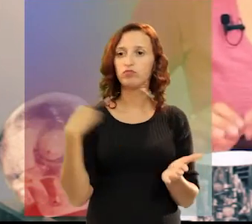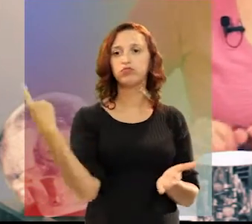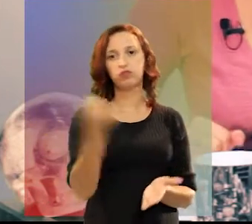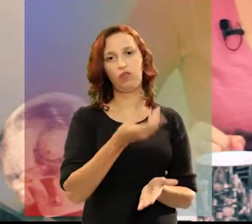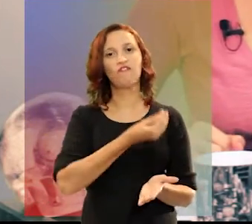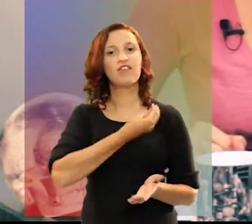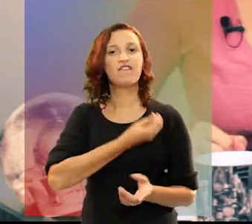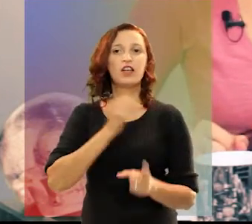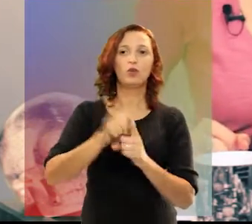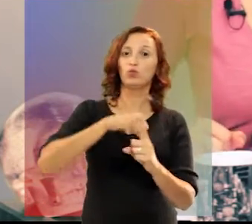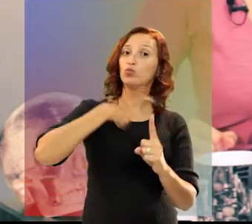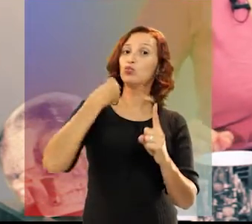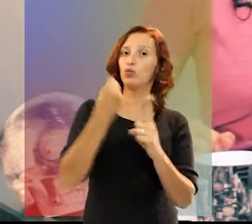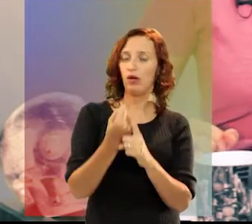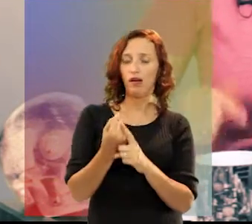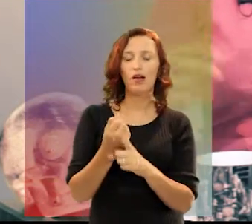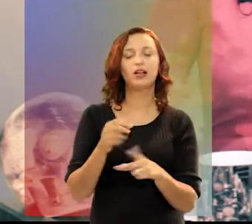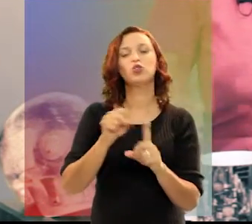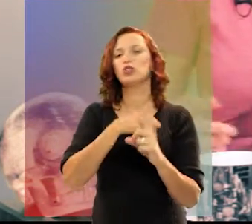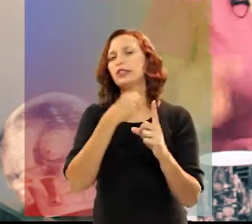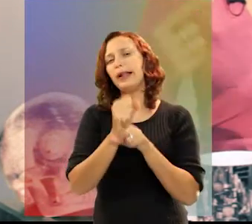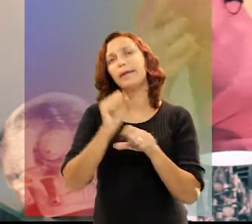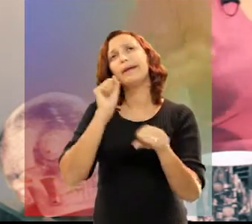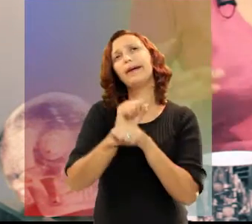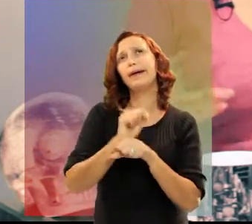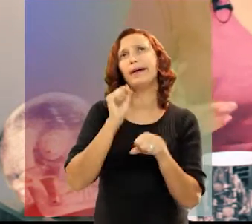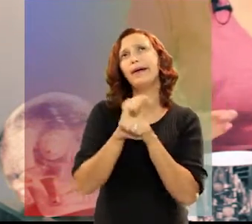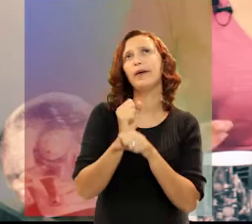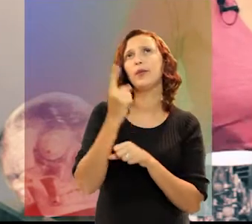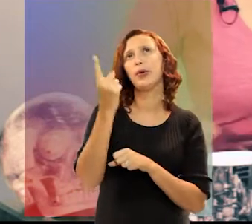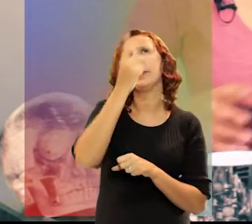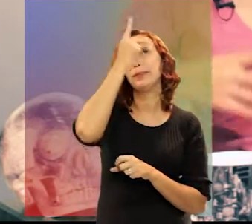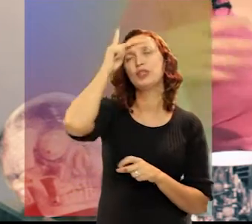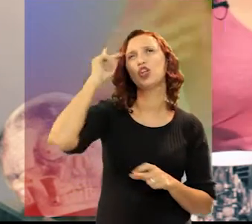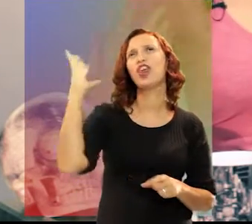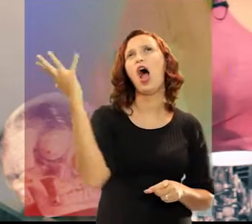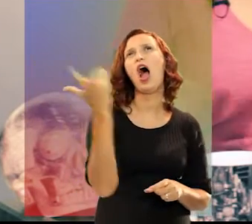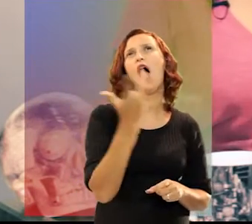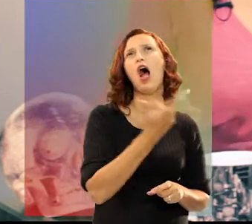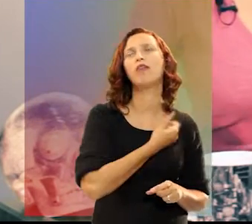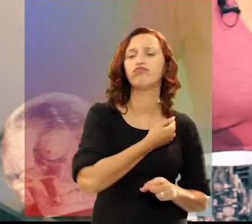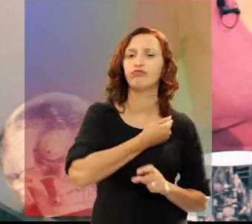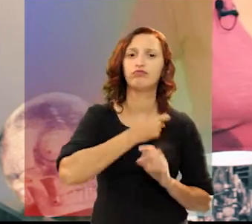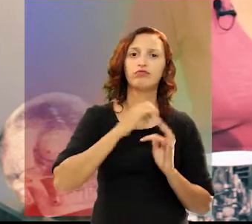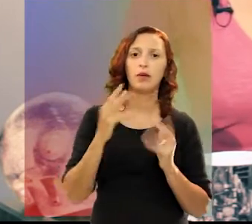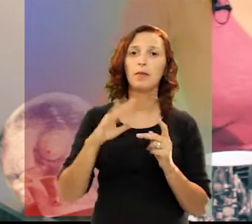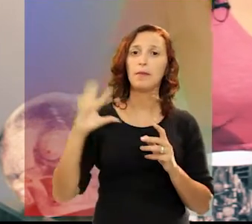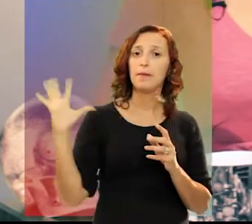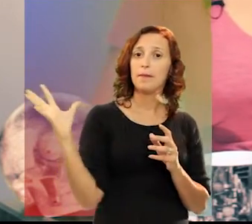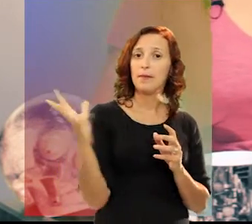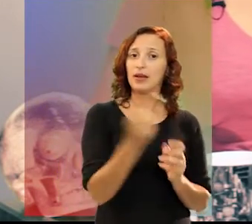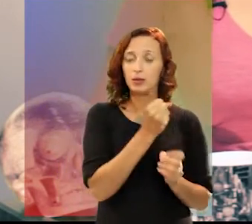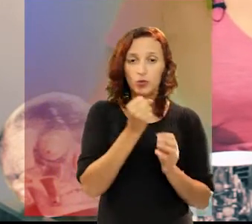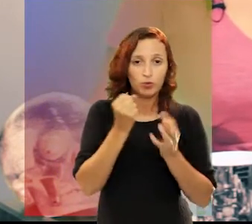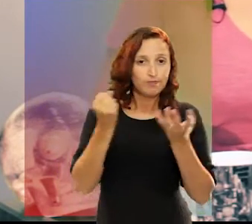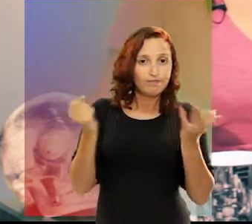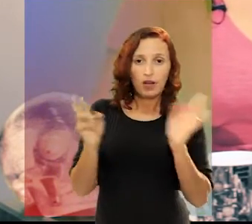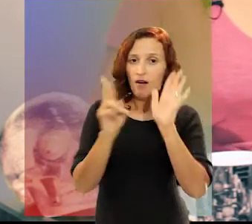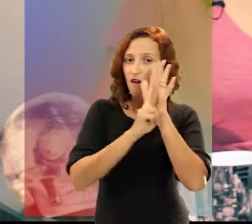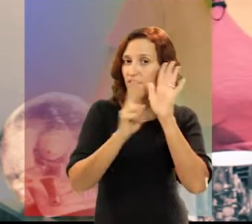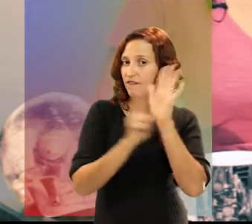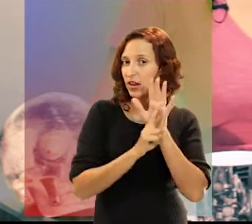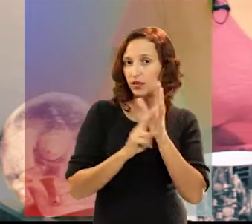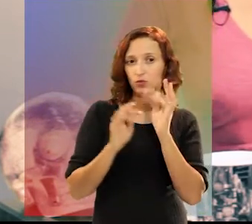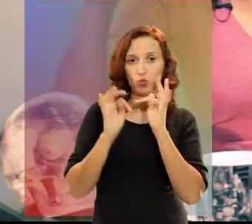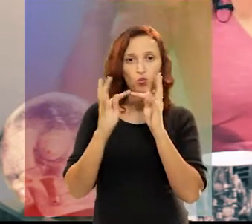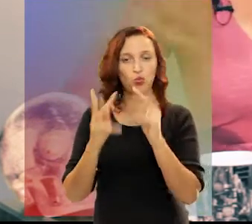atual que a gente está vivendo, em que a sociedade está esperando um herói aparecer para salvar a todos, a gente acabou pegando essa referência